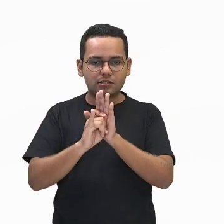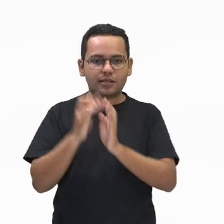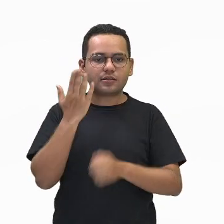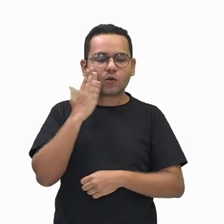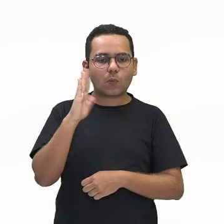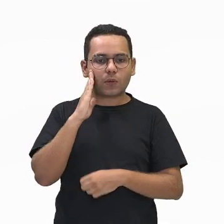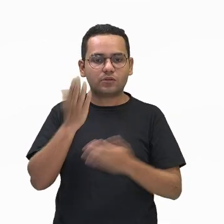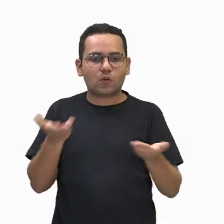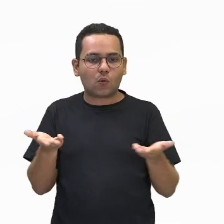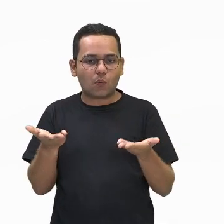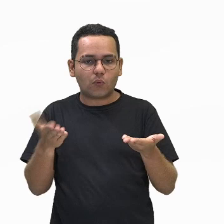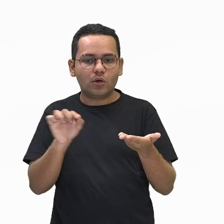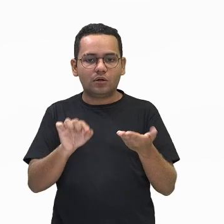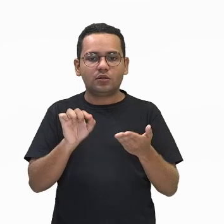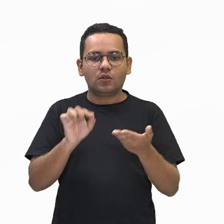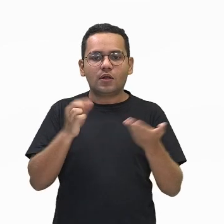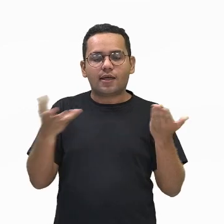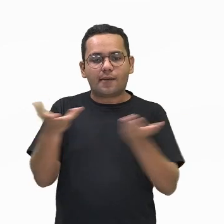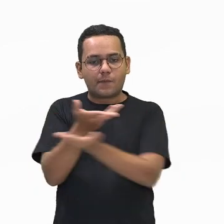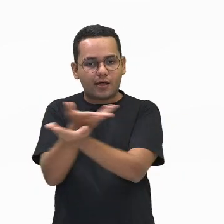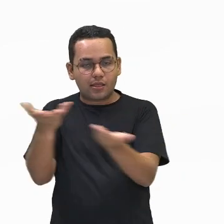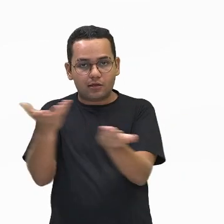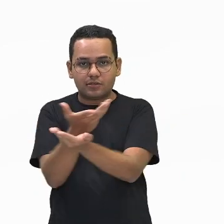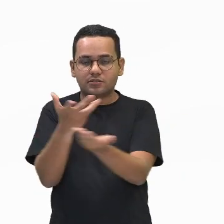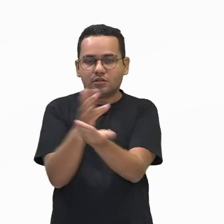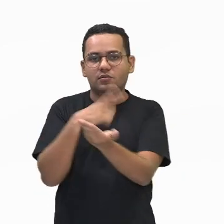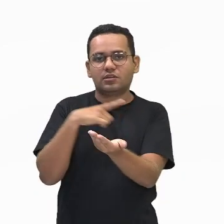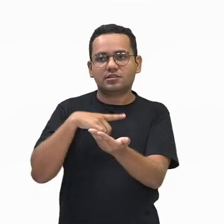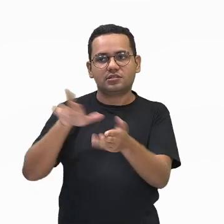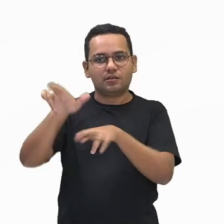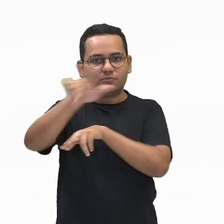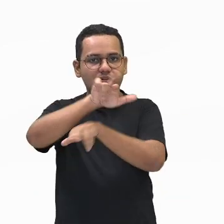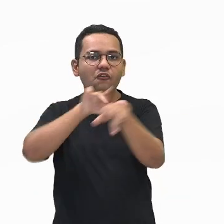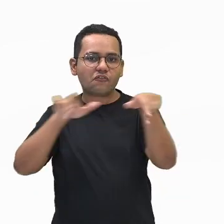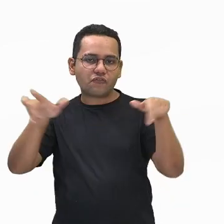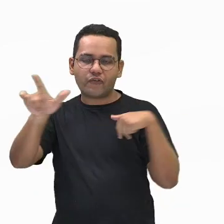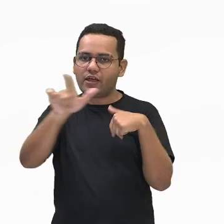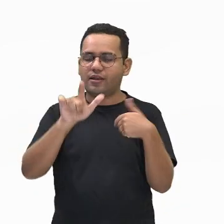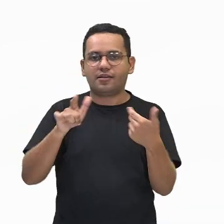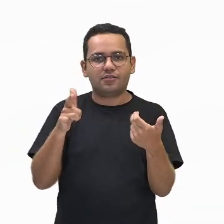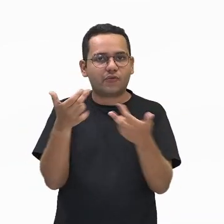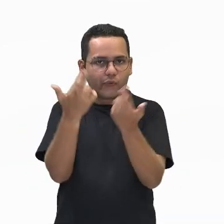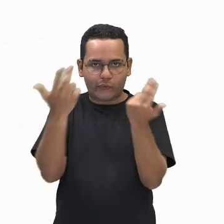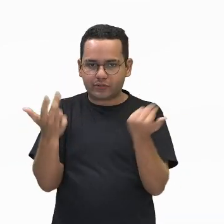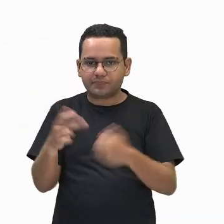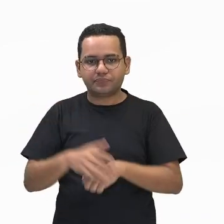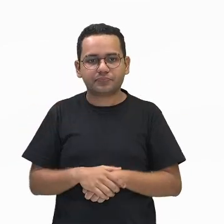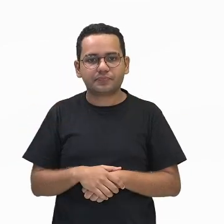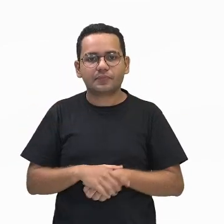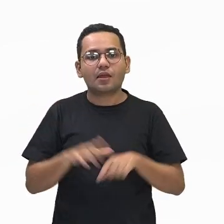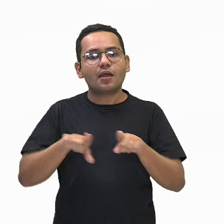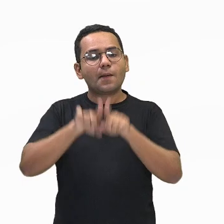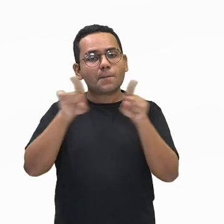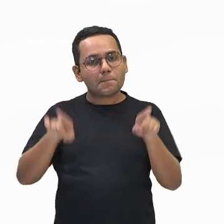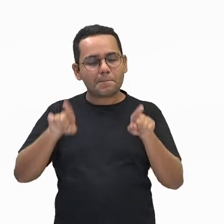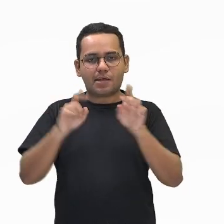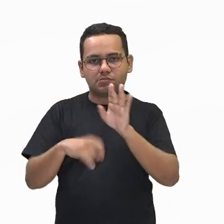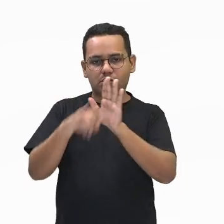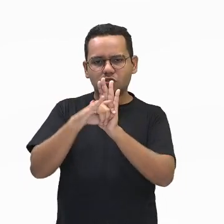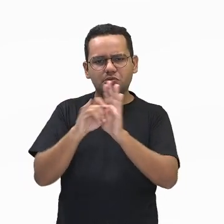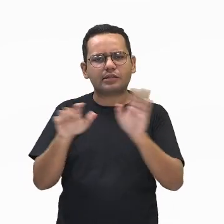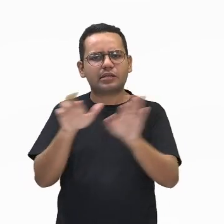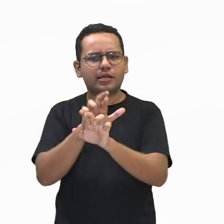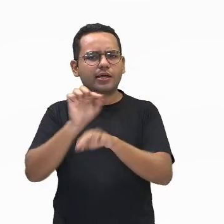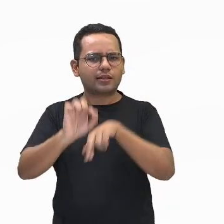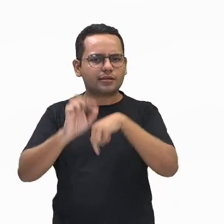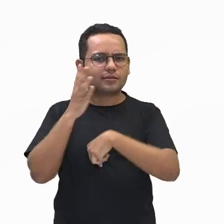tempos atuais na relação com a diferença. Essa concepção de identidade está relacionada com o